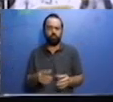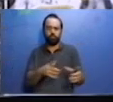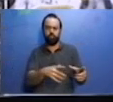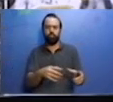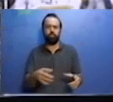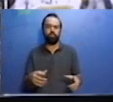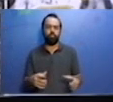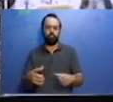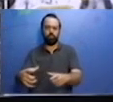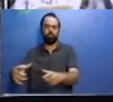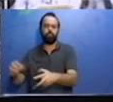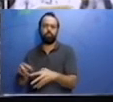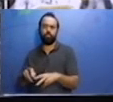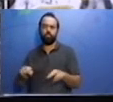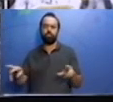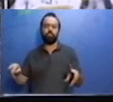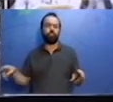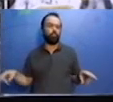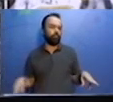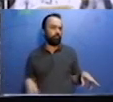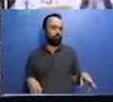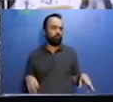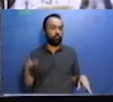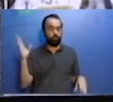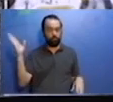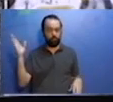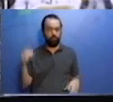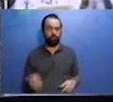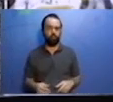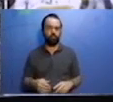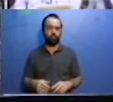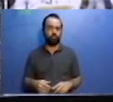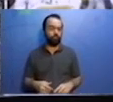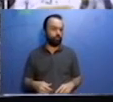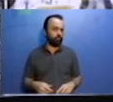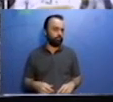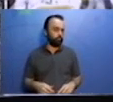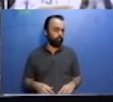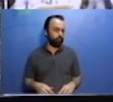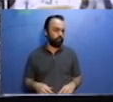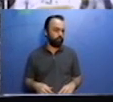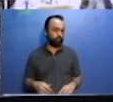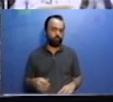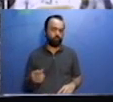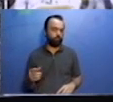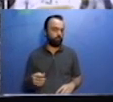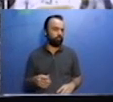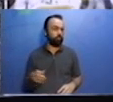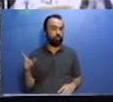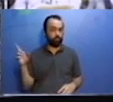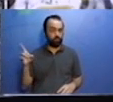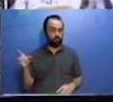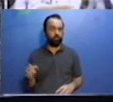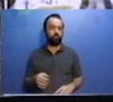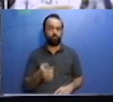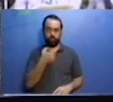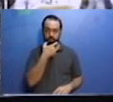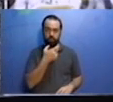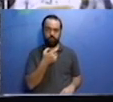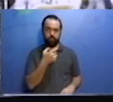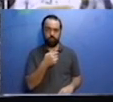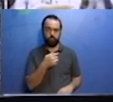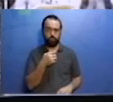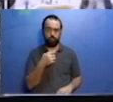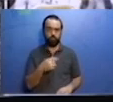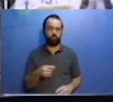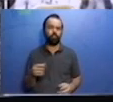local. Aqui nós temos dessa forma que esse tipo de alimento não pode ser consumido, esse queijo pode. Queijo do